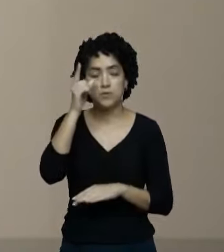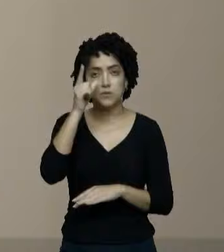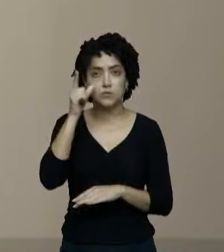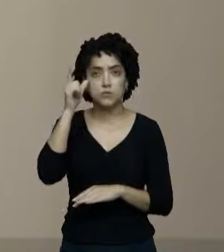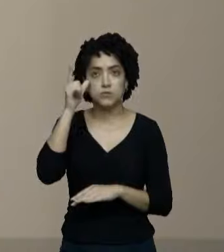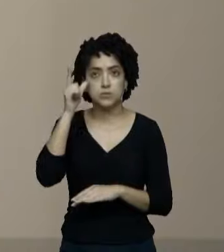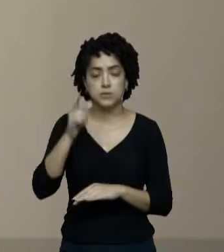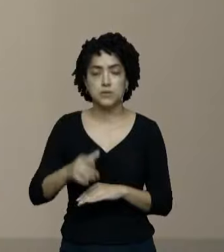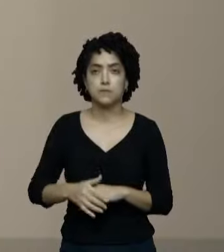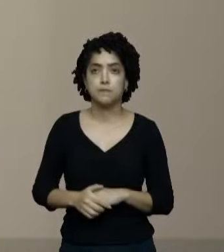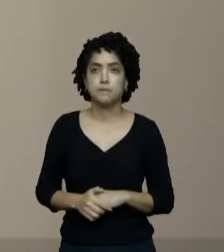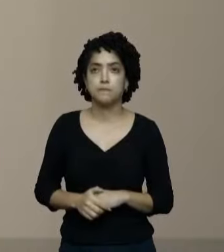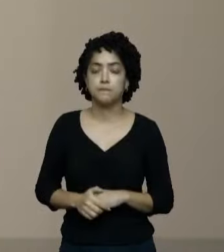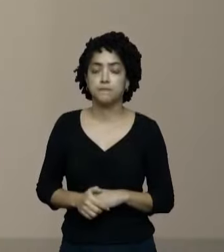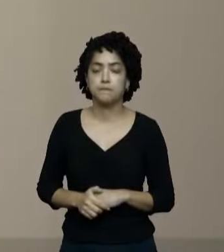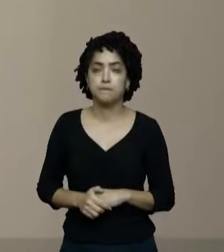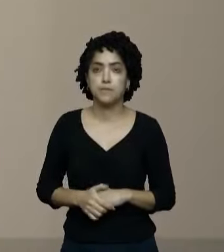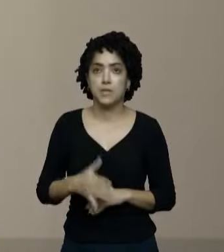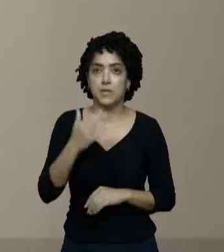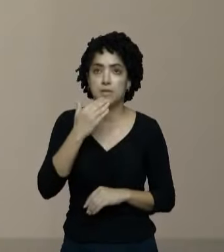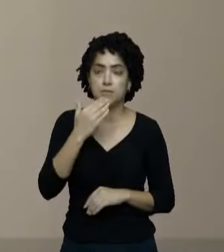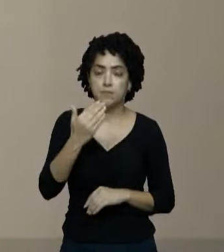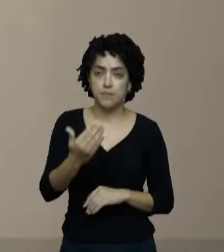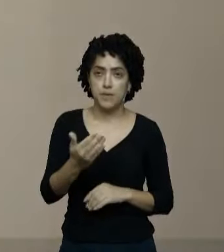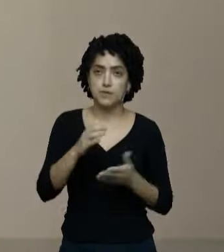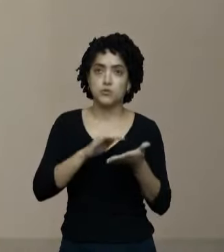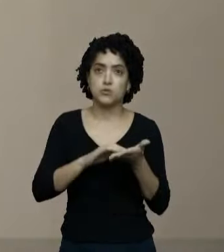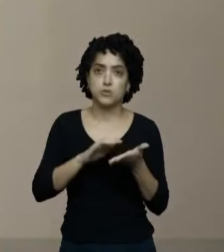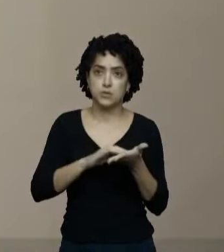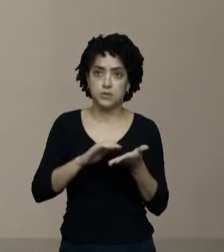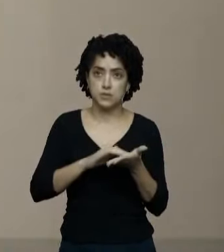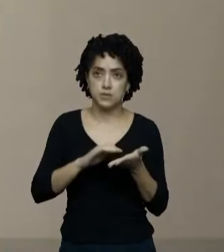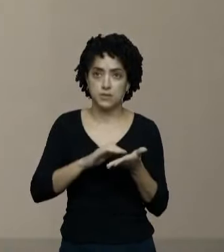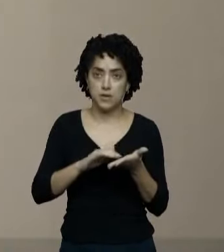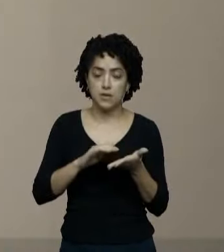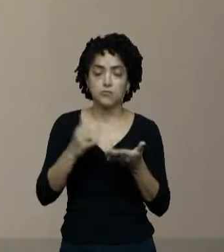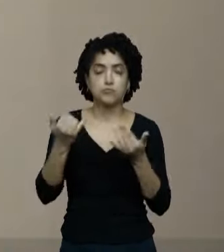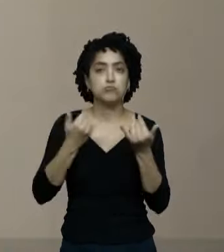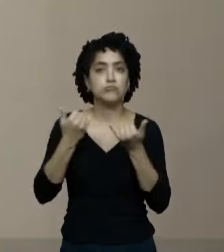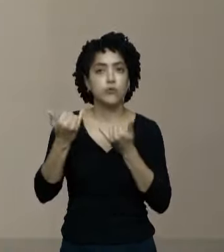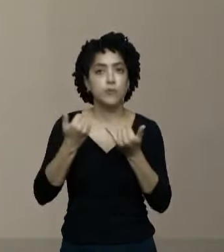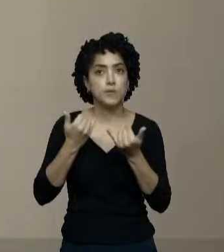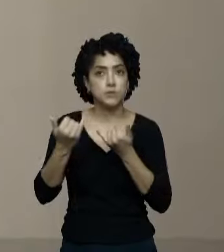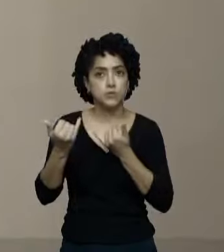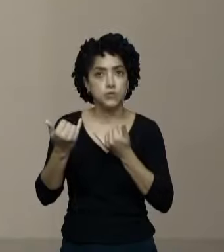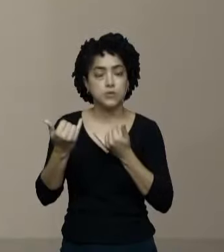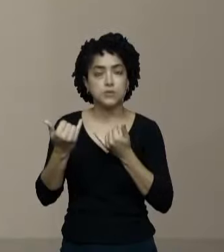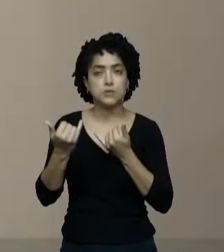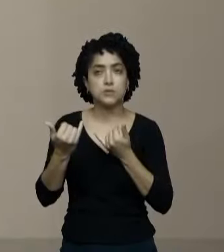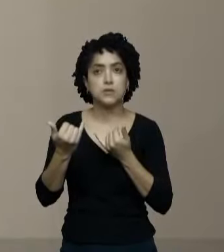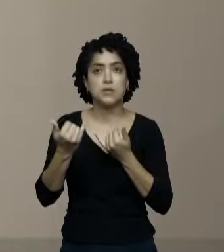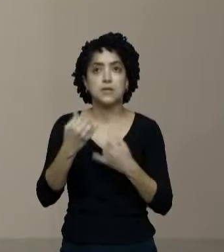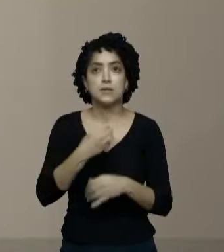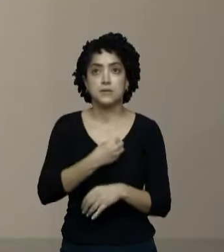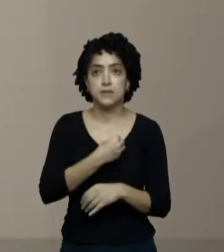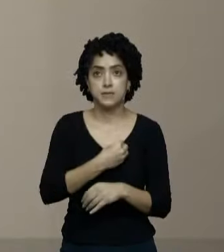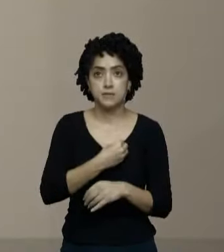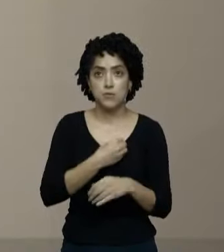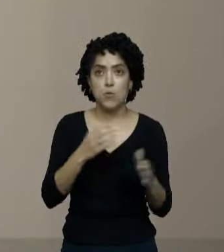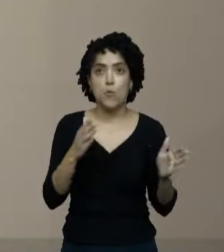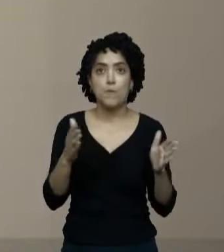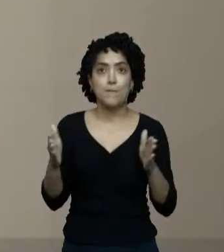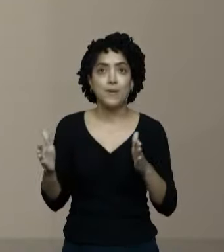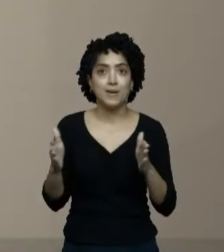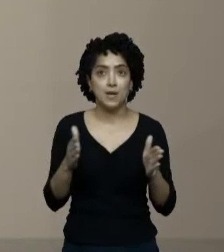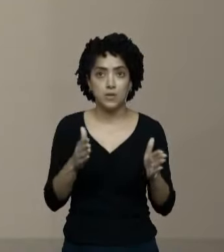Schuster, solicitando o secretário de Estado da Casa Civil informações acerca da existência de prazo